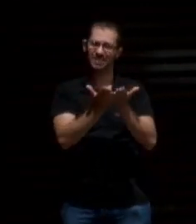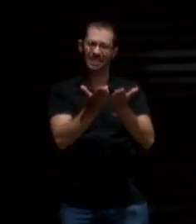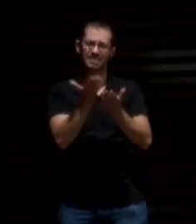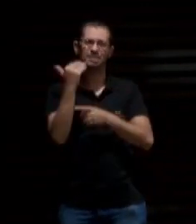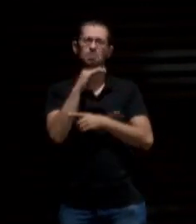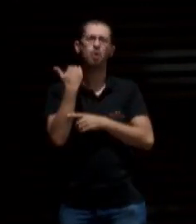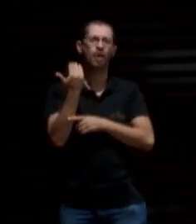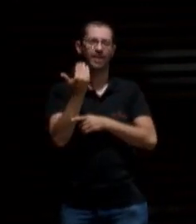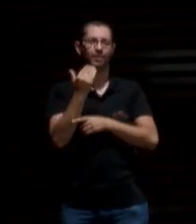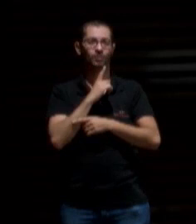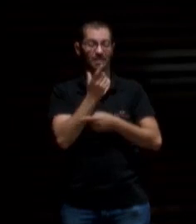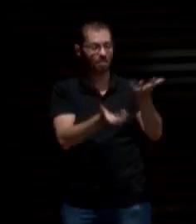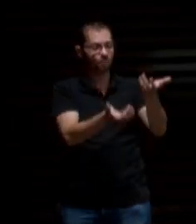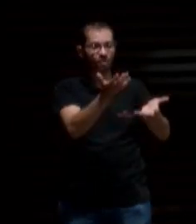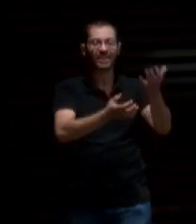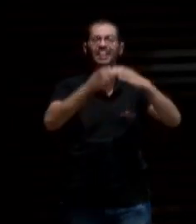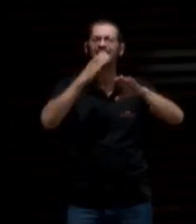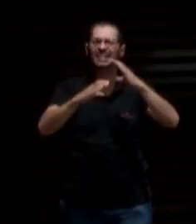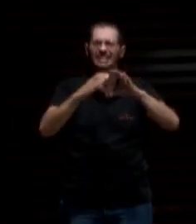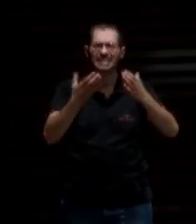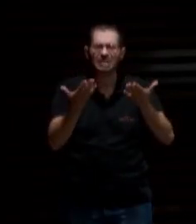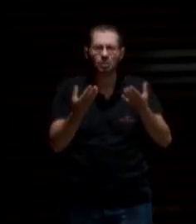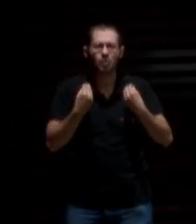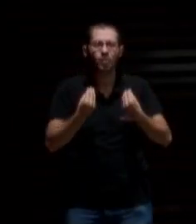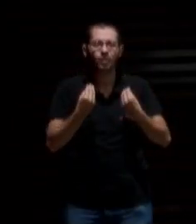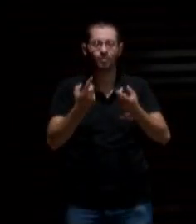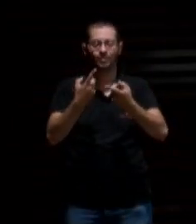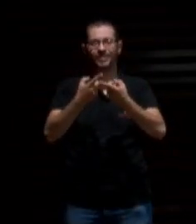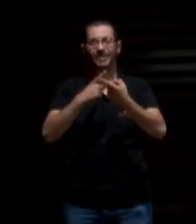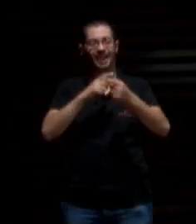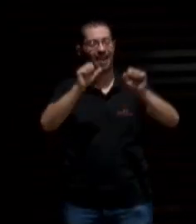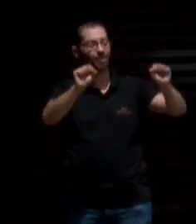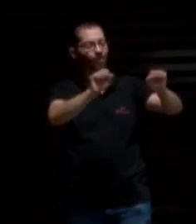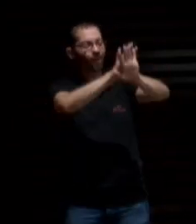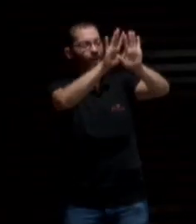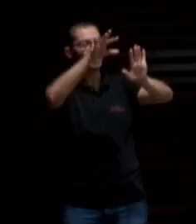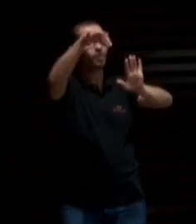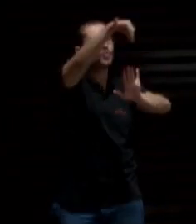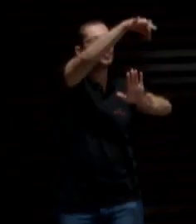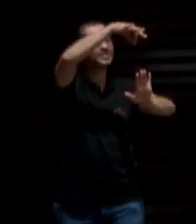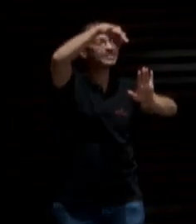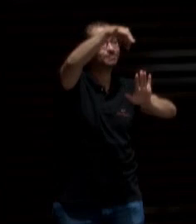não. Porque a glória, o Espírito da glória estava sobre eles.